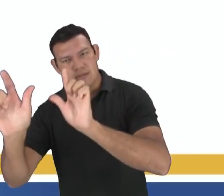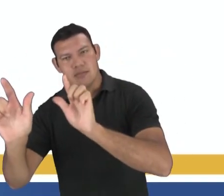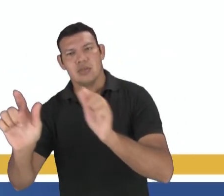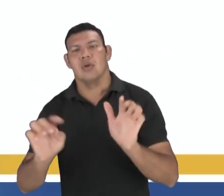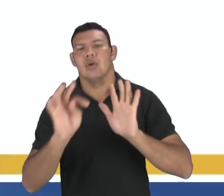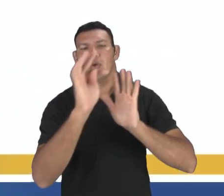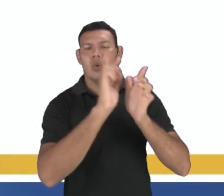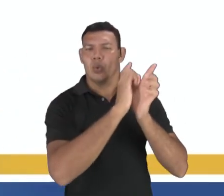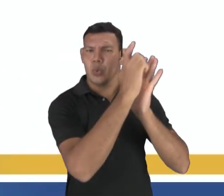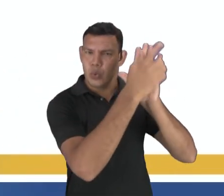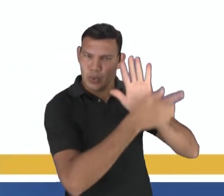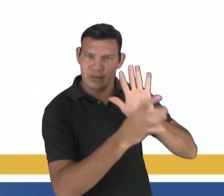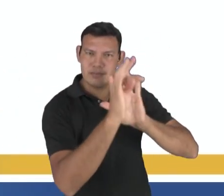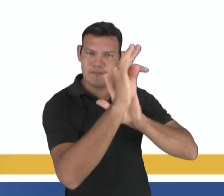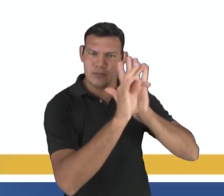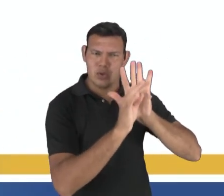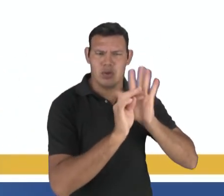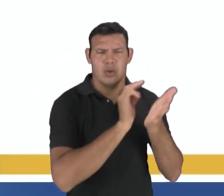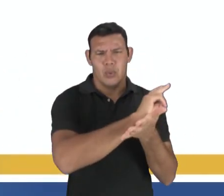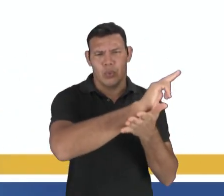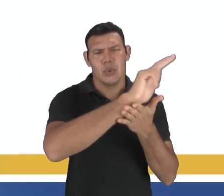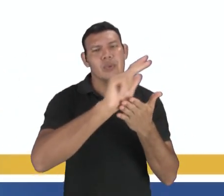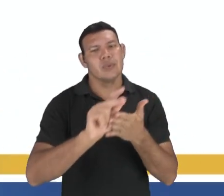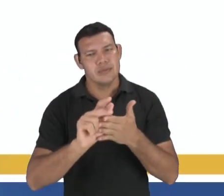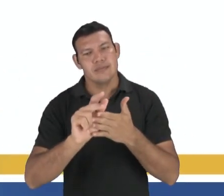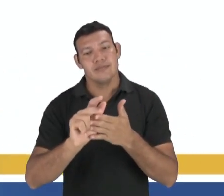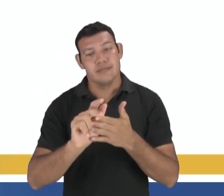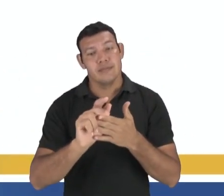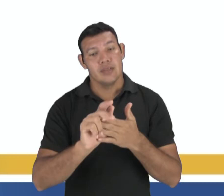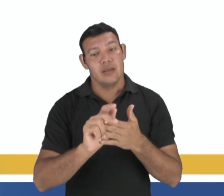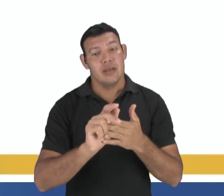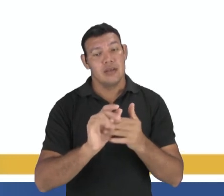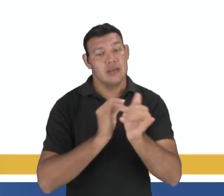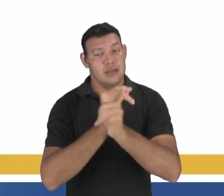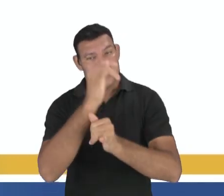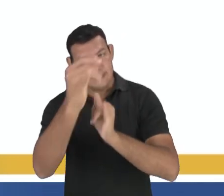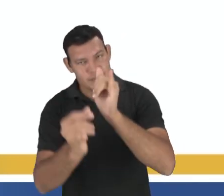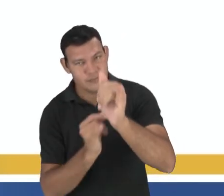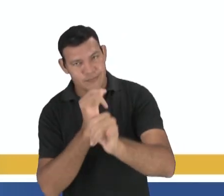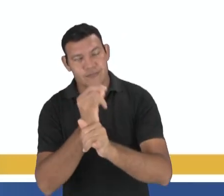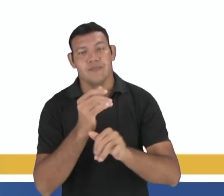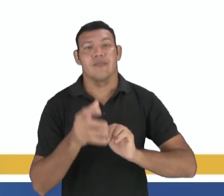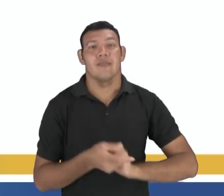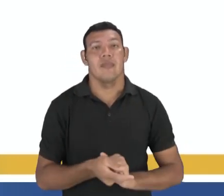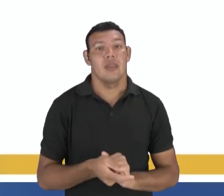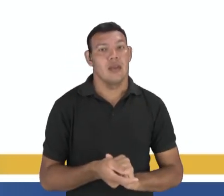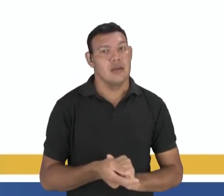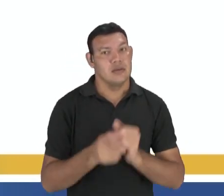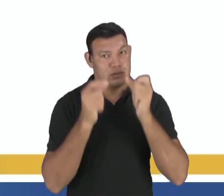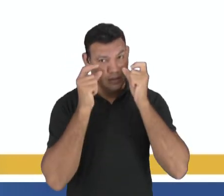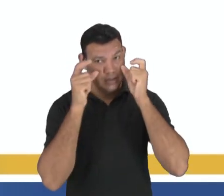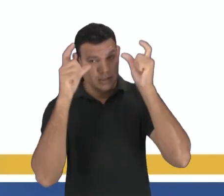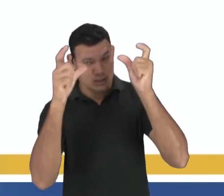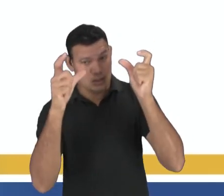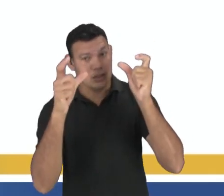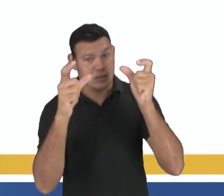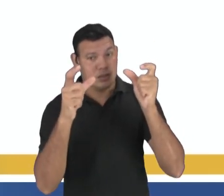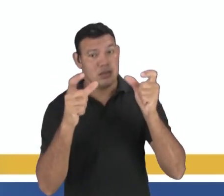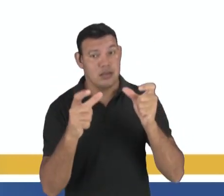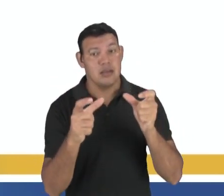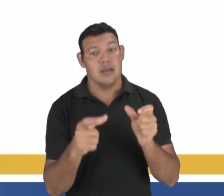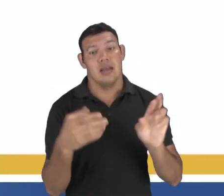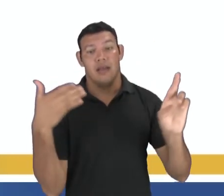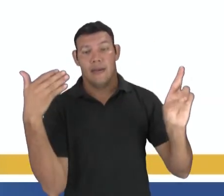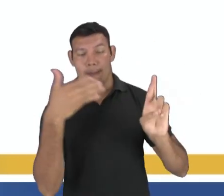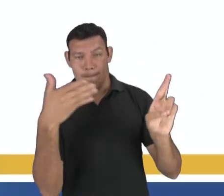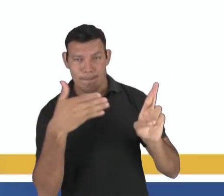e tantos outros gêneros de texto que está por aí pelo mundo virtual. Mas para estudar, você deve ter atenção às